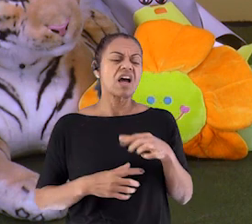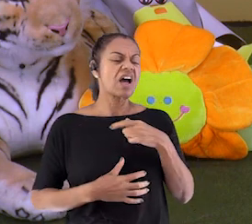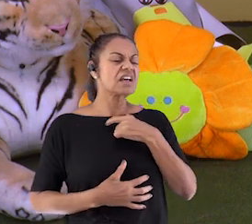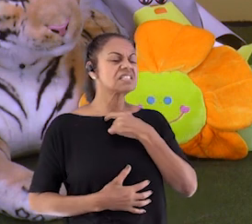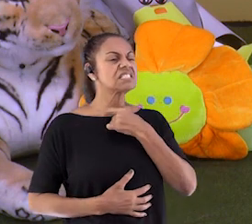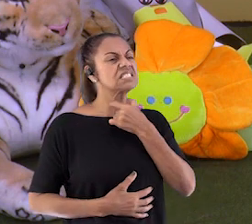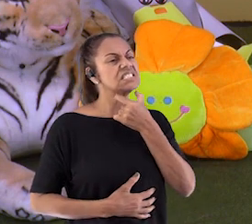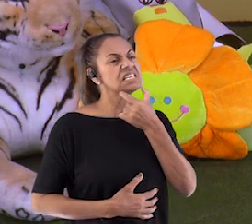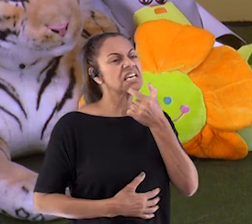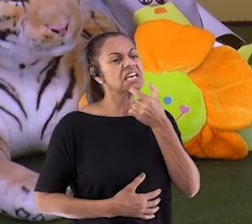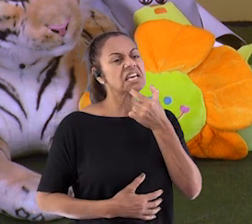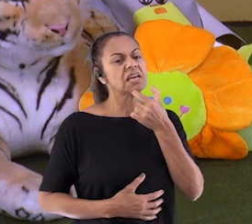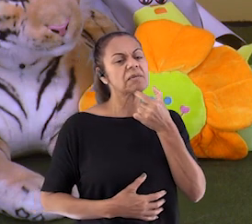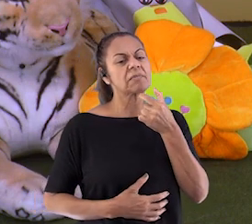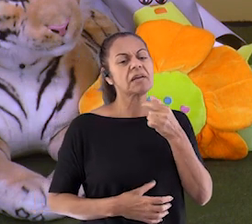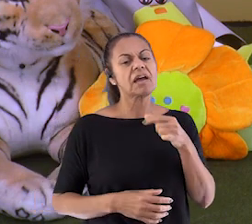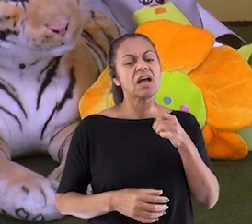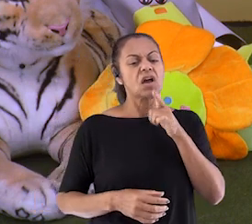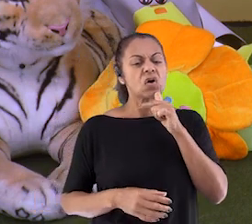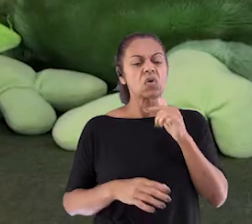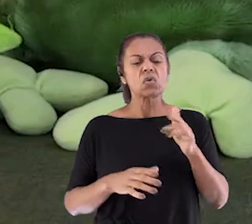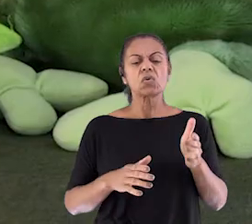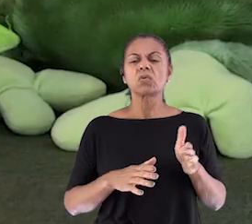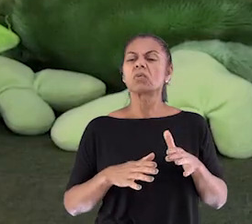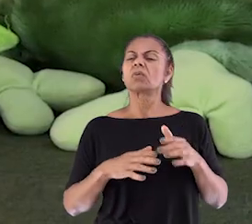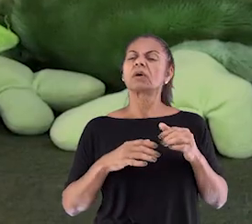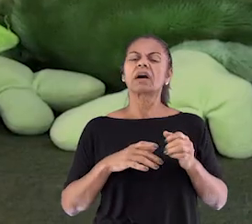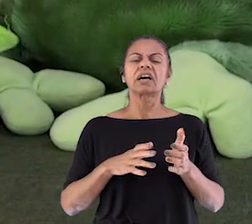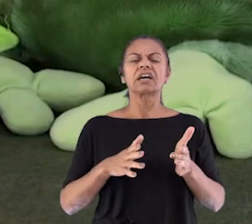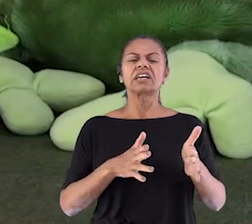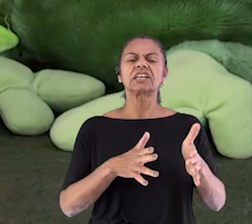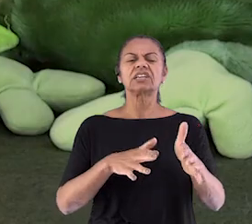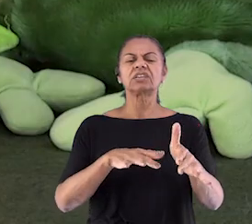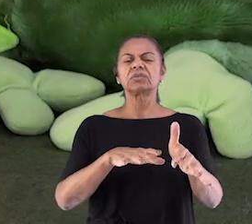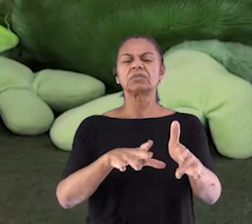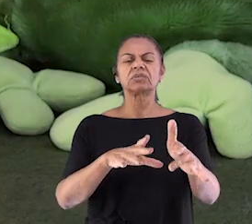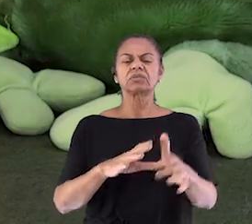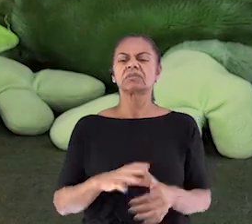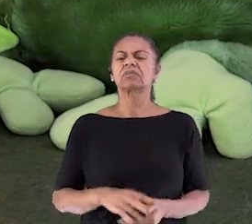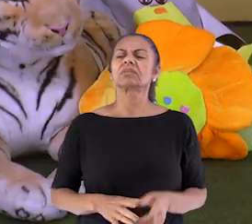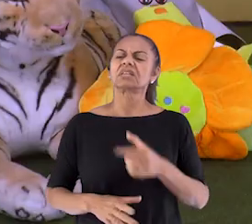lá à beira do rio, e disse: tchau, zebra!